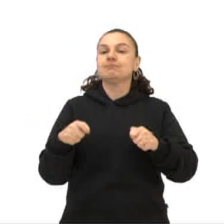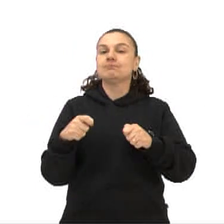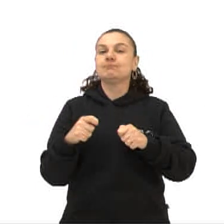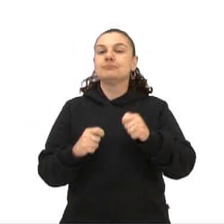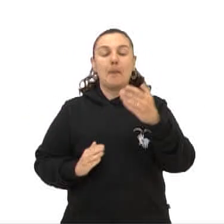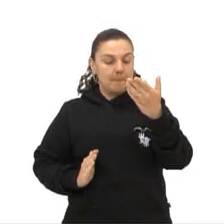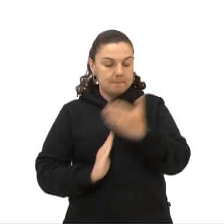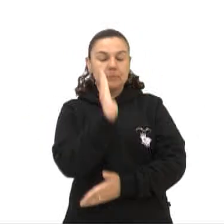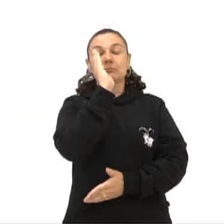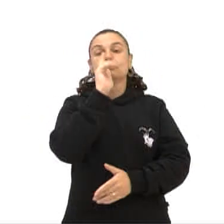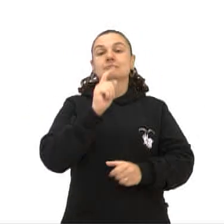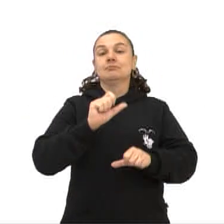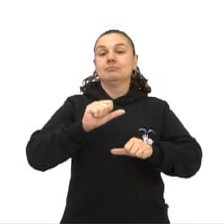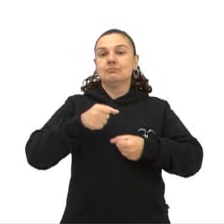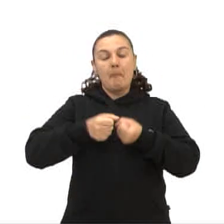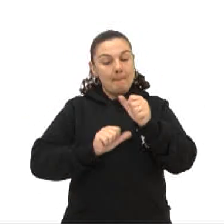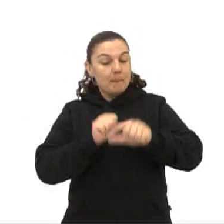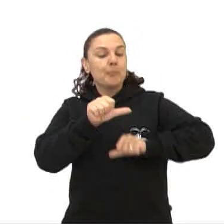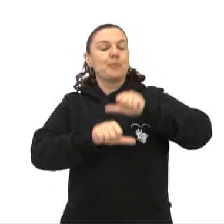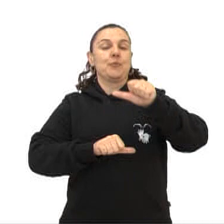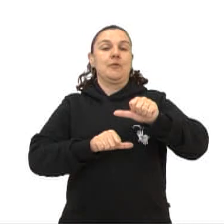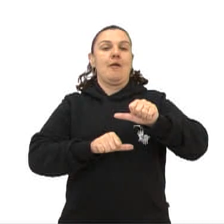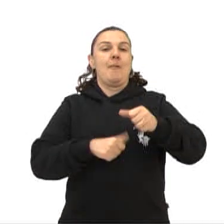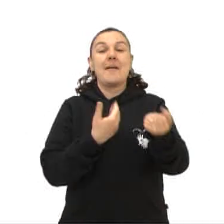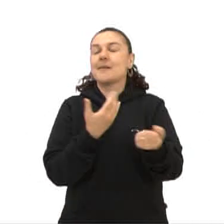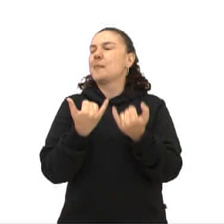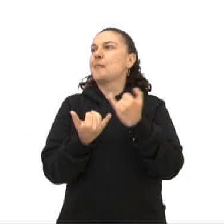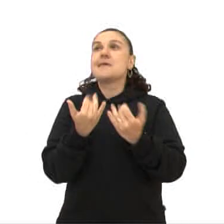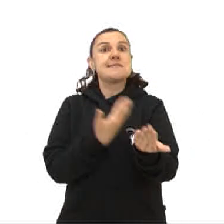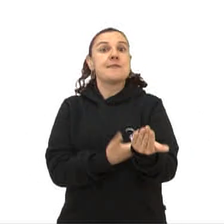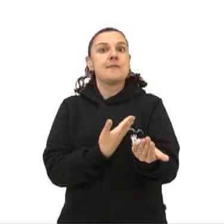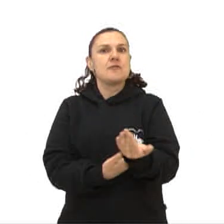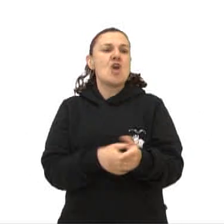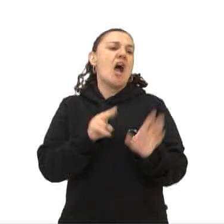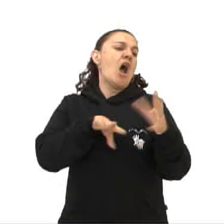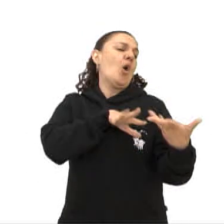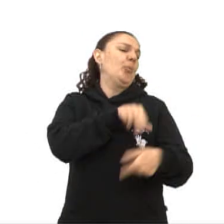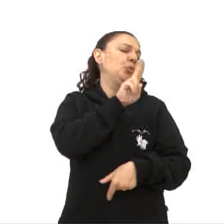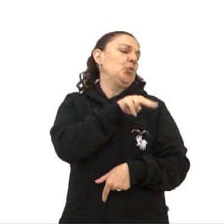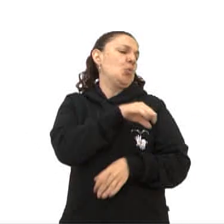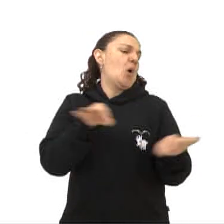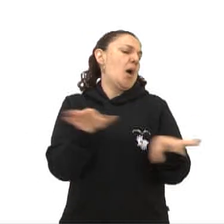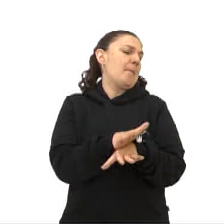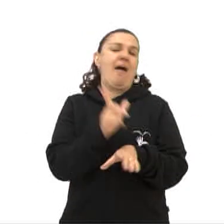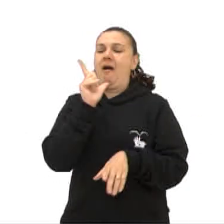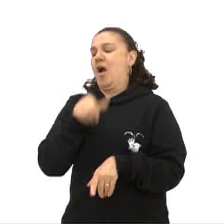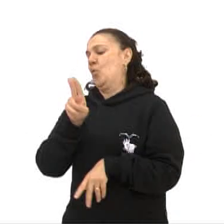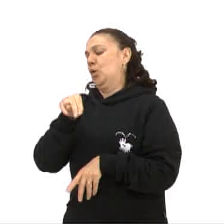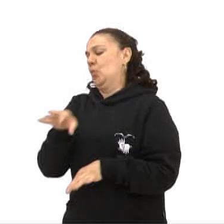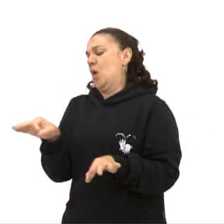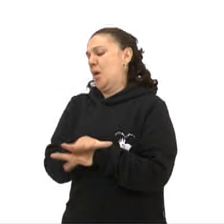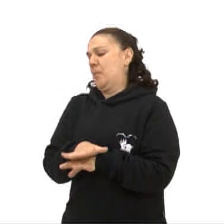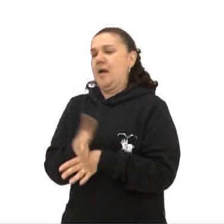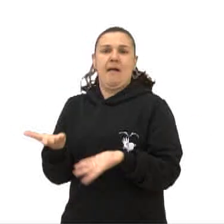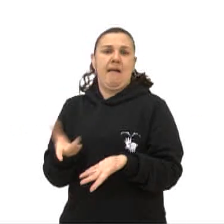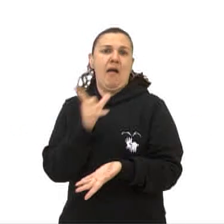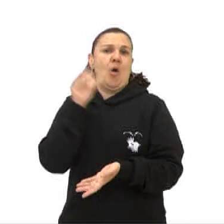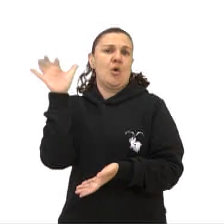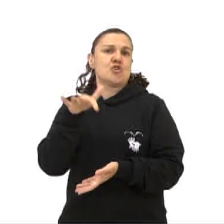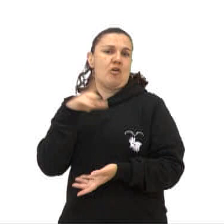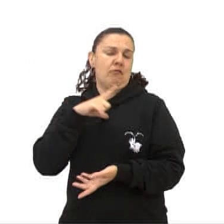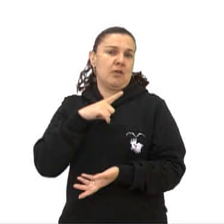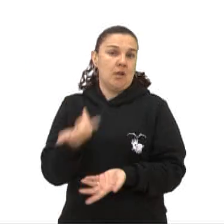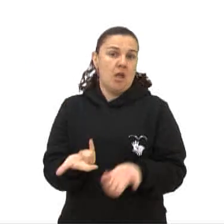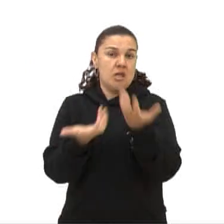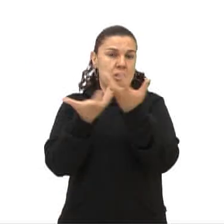velhos vícios que a humanidade vem trazendo, de achar que o mundo nunca vai se esgotar, que a água não vai acabar, que a água é infinita, que as florestas